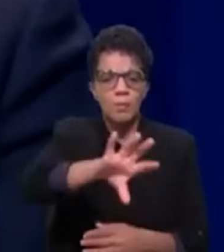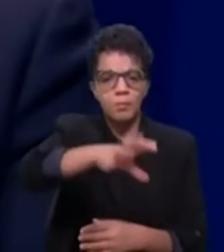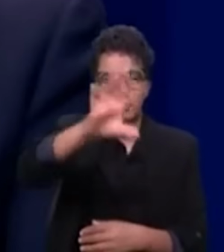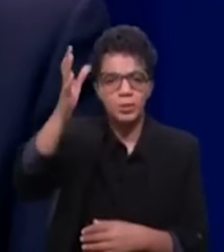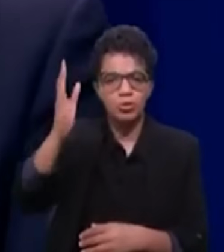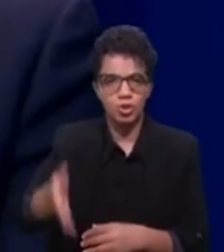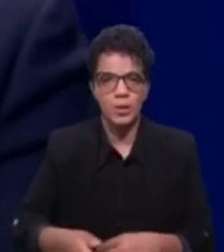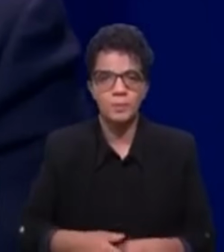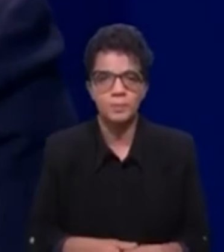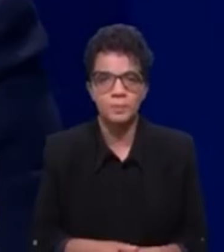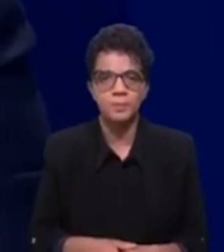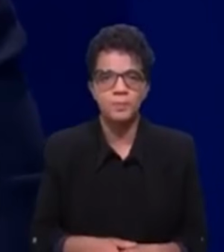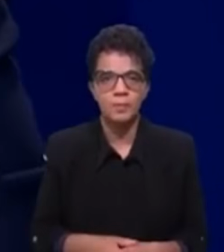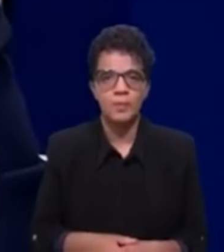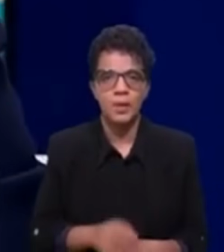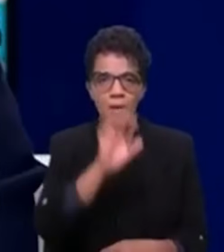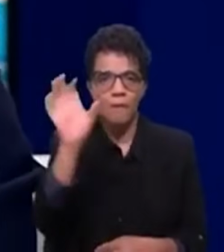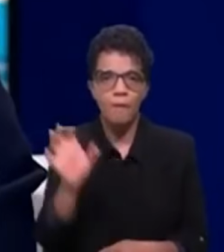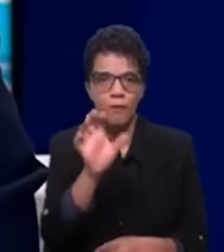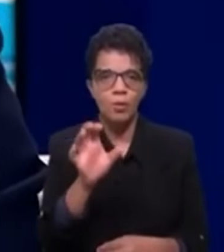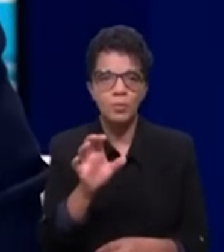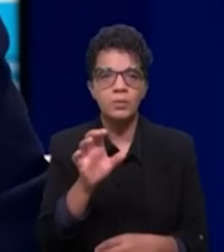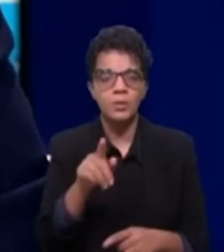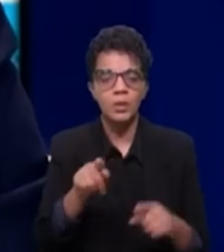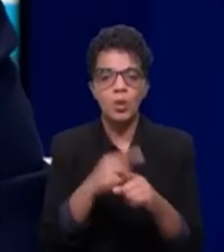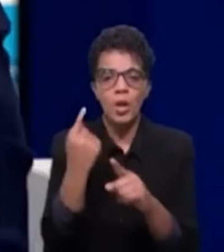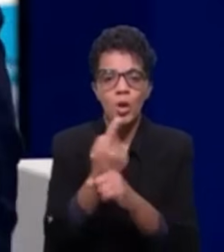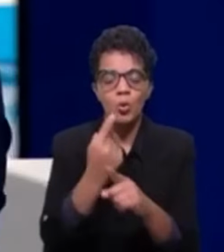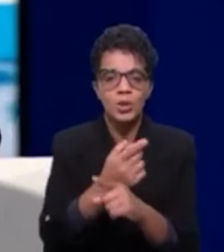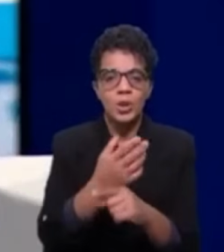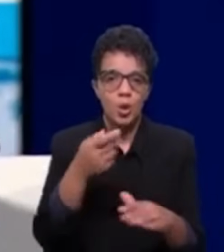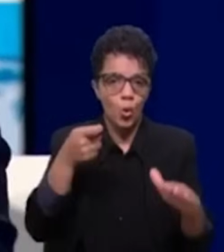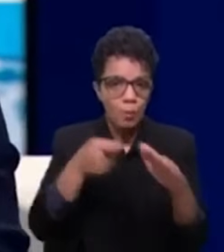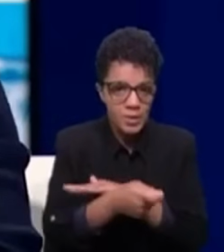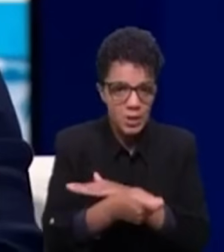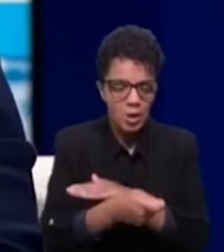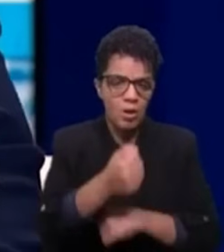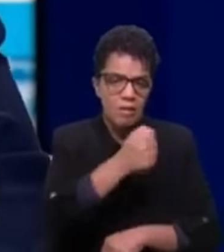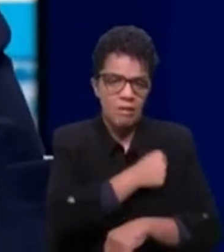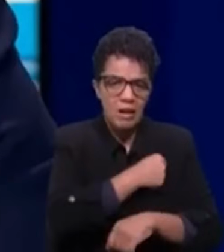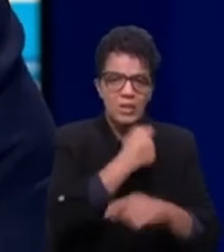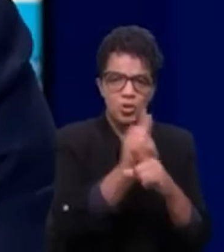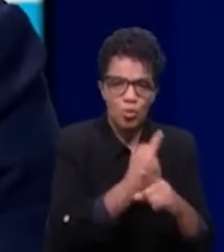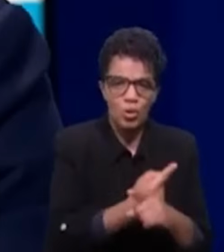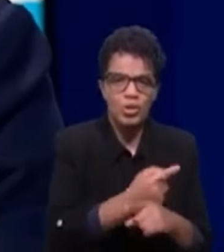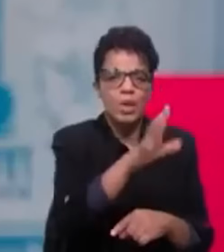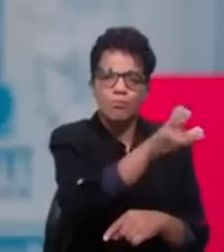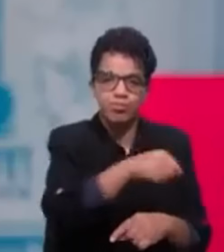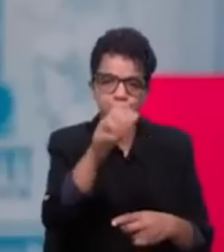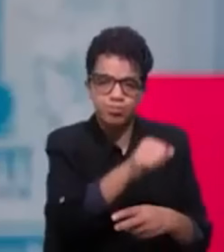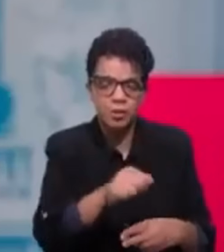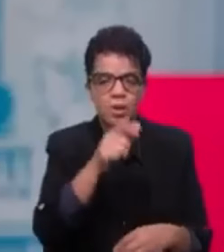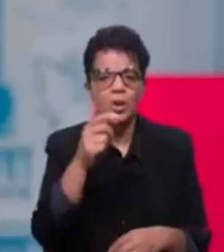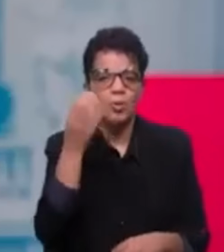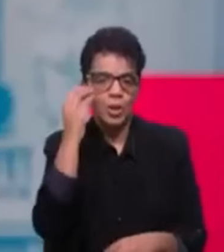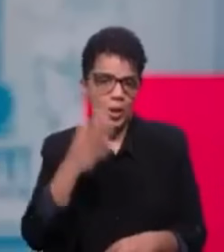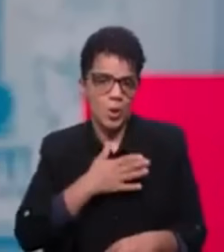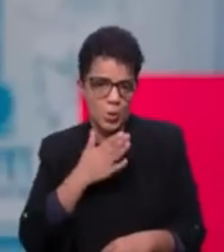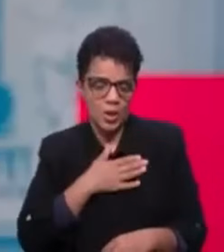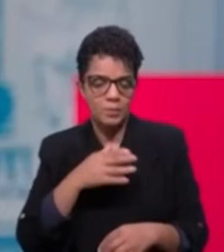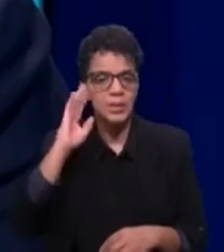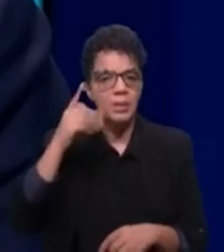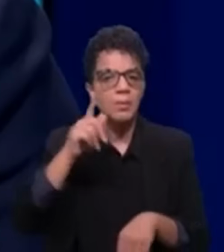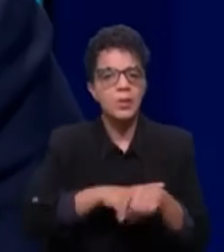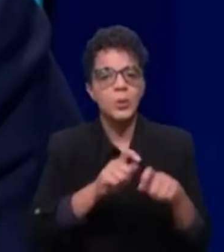países acelerar os mecanismos de apreensão e de Confisco dos bens de corrupção coisa que o PSD não quer fazer Luiz Montenegro sabem quanto tempo um dos maiores